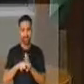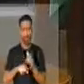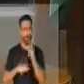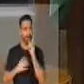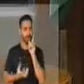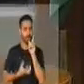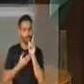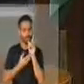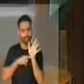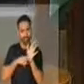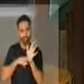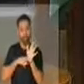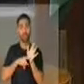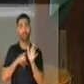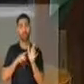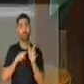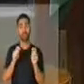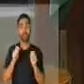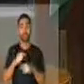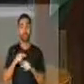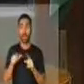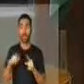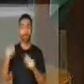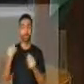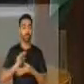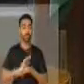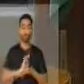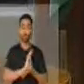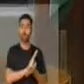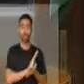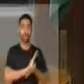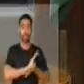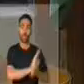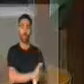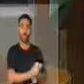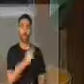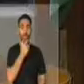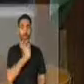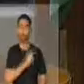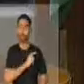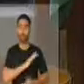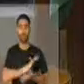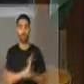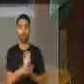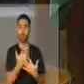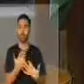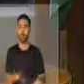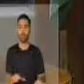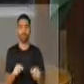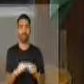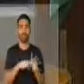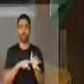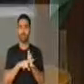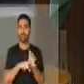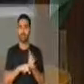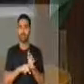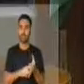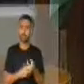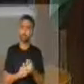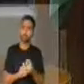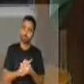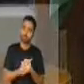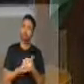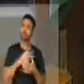próstata, mas ele levantava que o preconceito entre os homens é muito grande. Preconceito esse que muitas